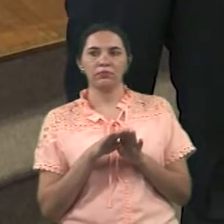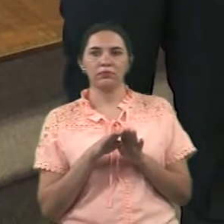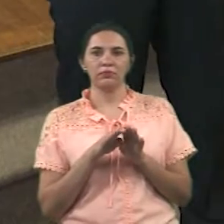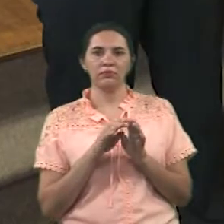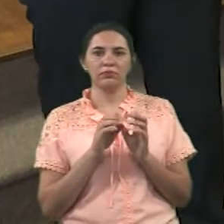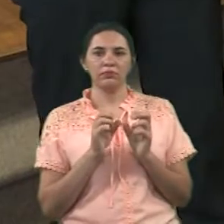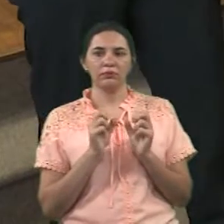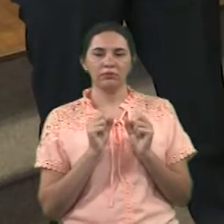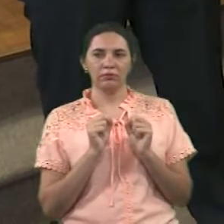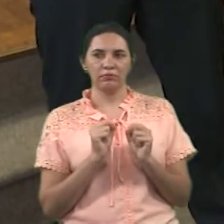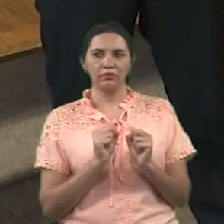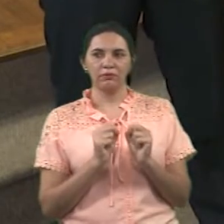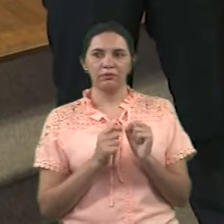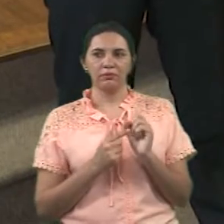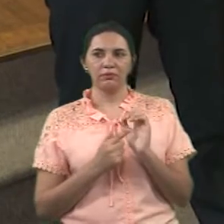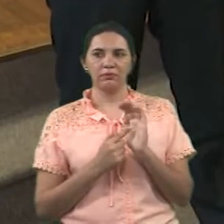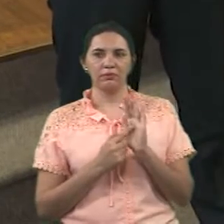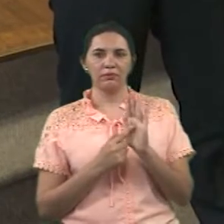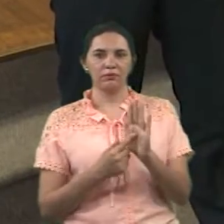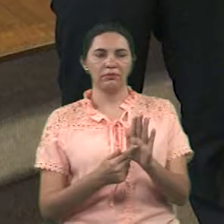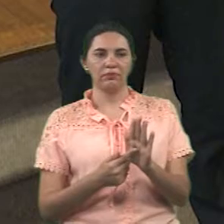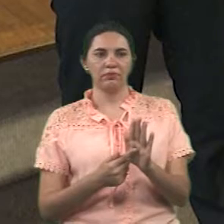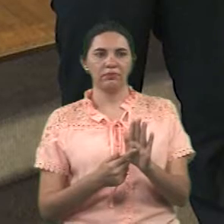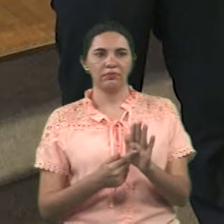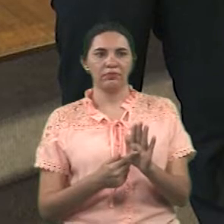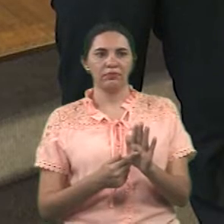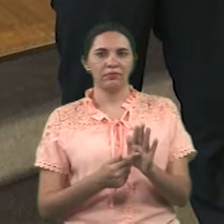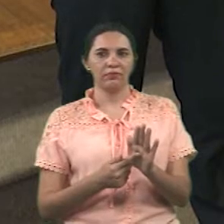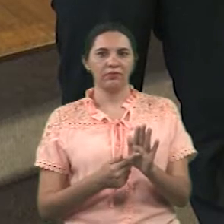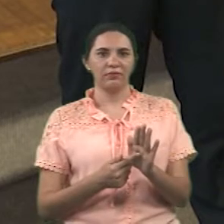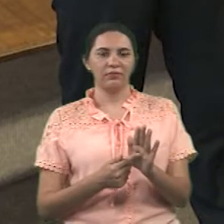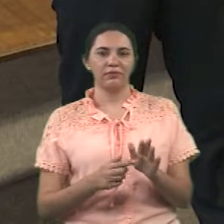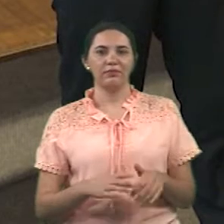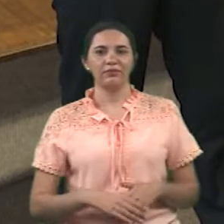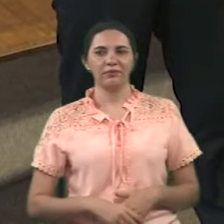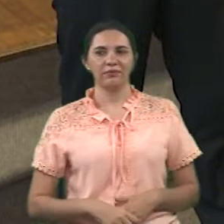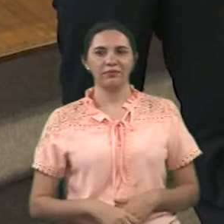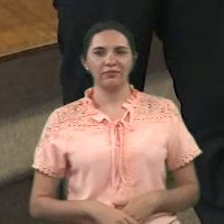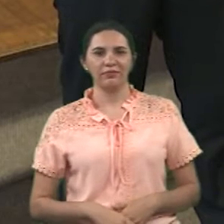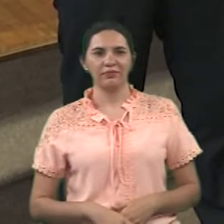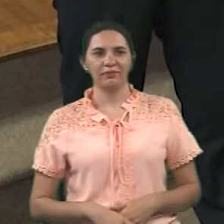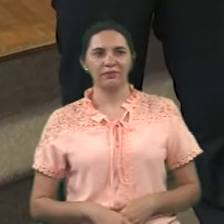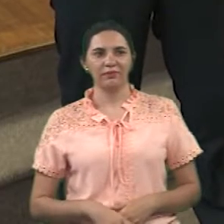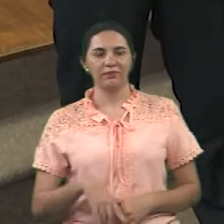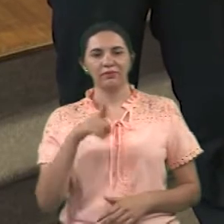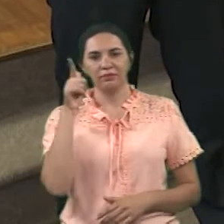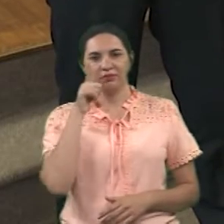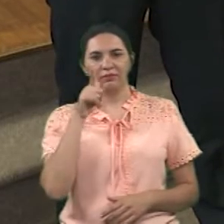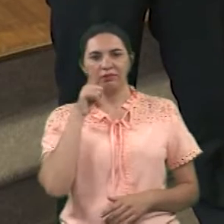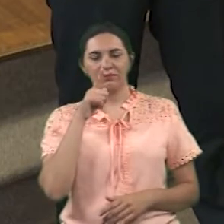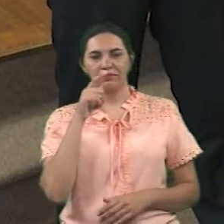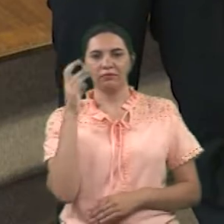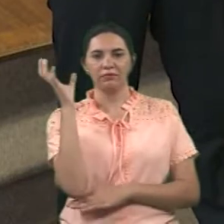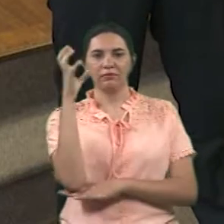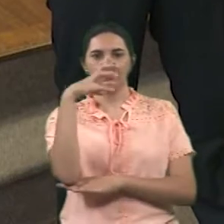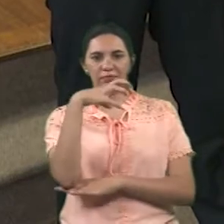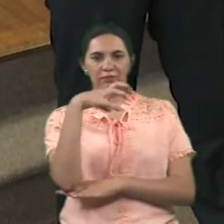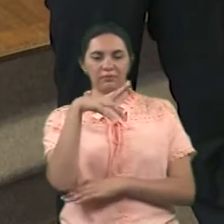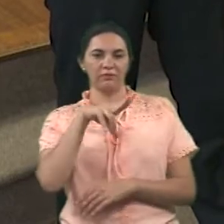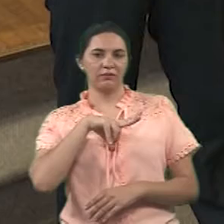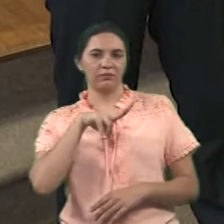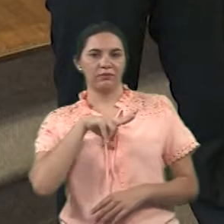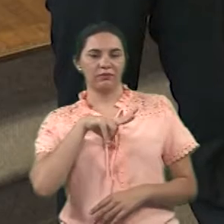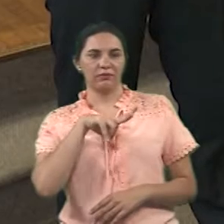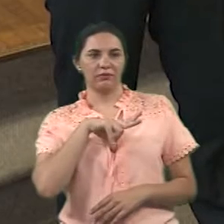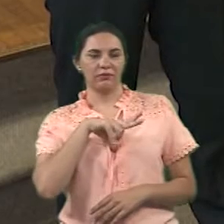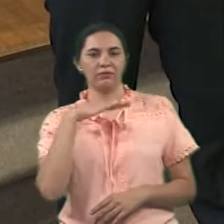crianças campeões do Beisebol os atletas que conquistaram os troféus individuais